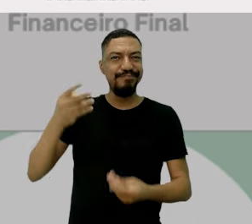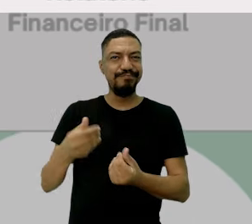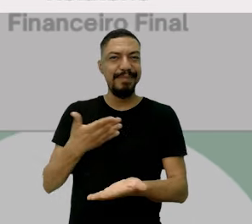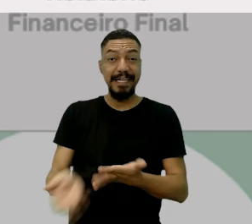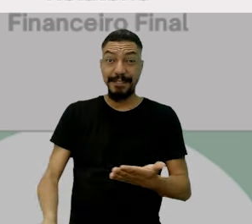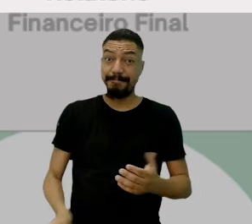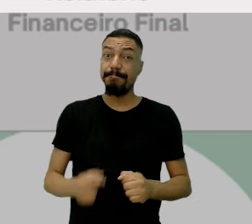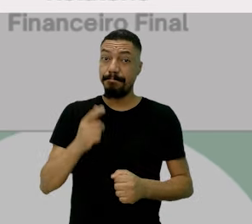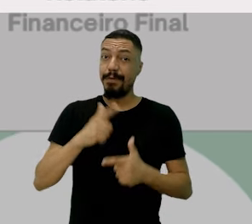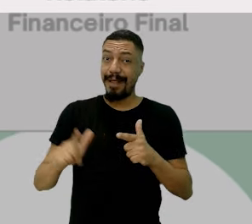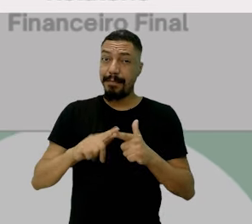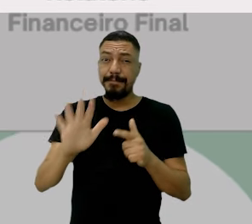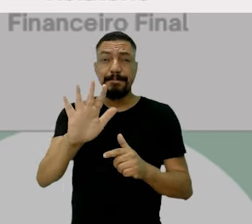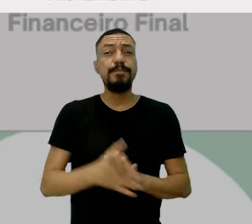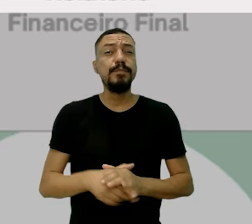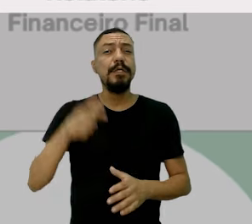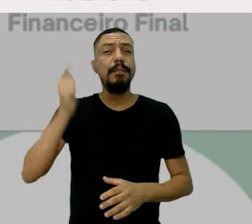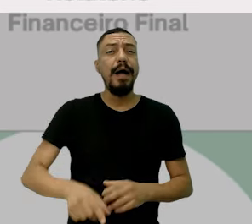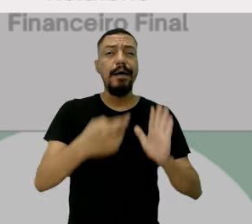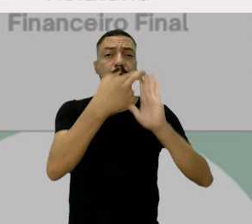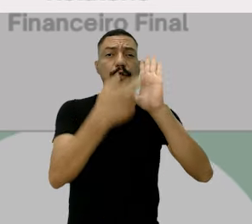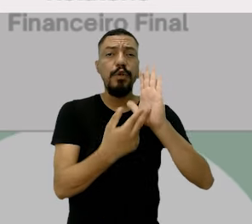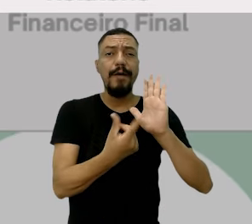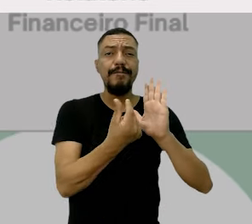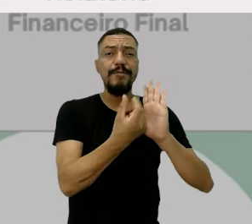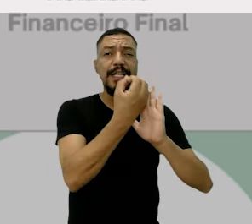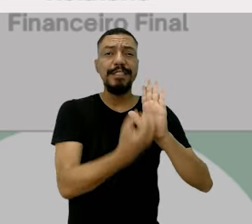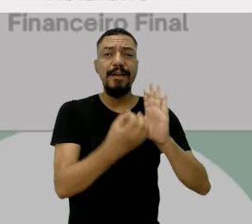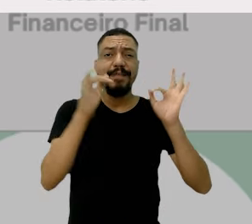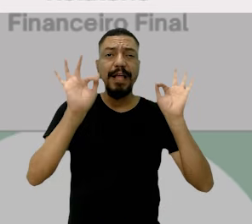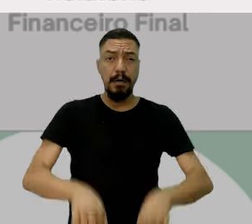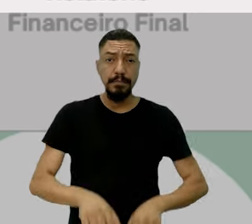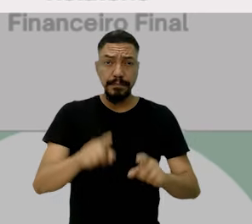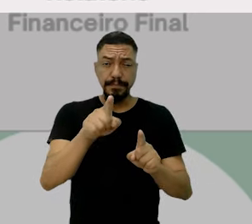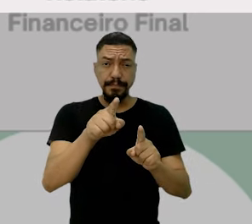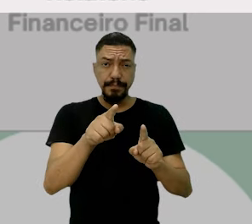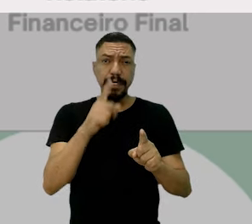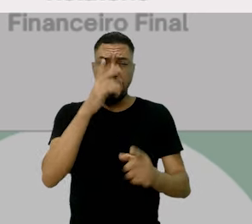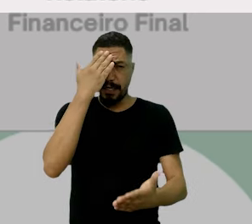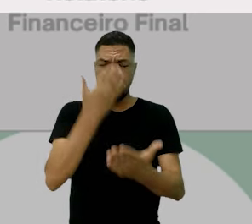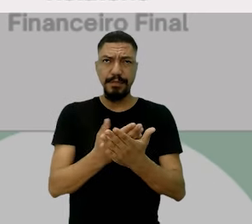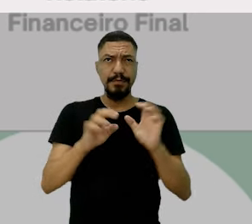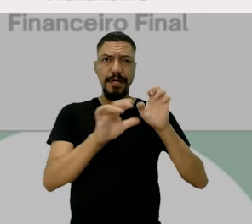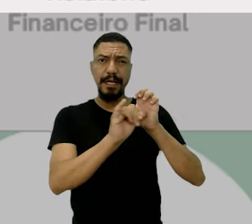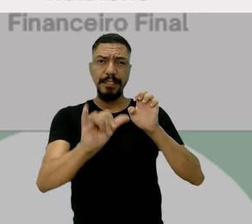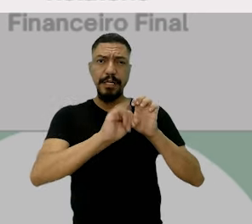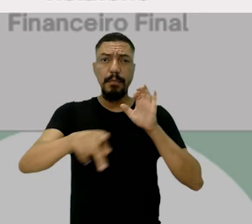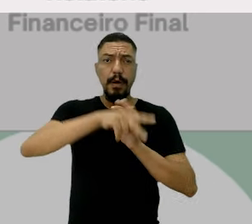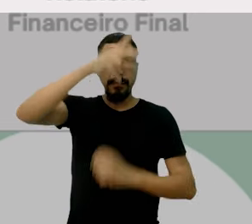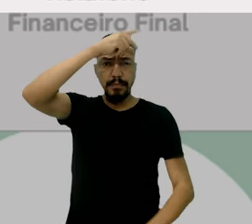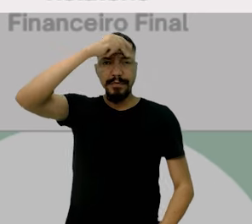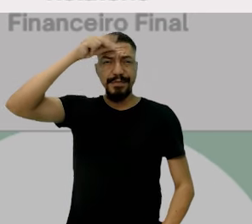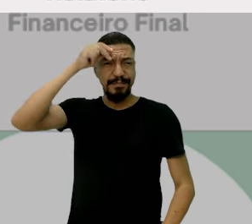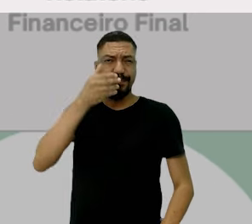também. E o relatório financeiro final, novamente acredito que nos editais municipais isso